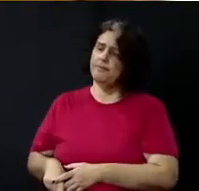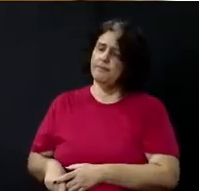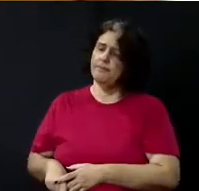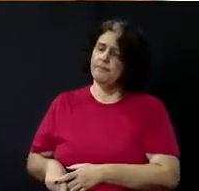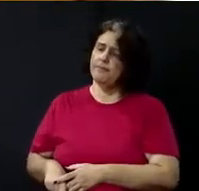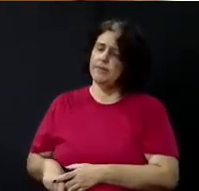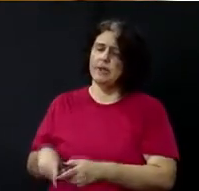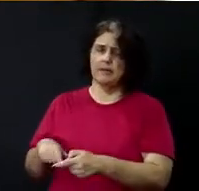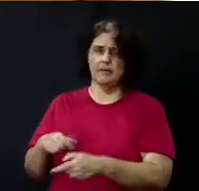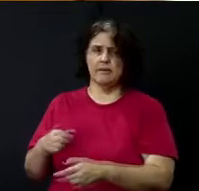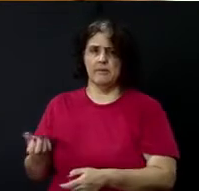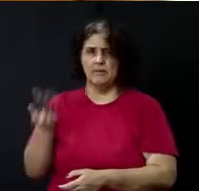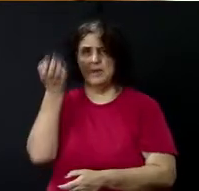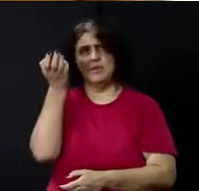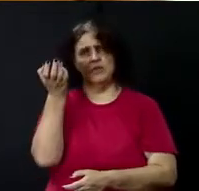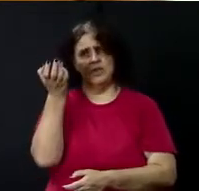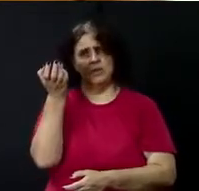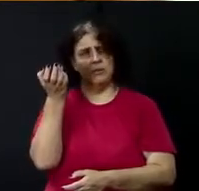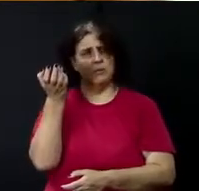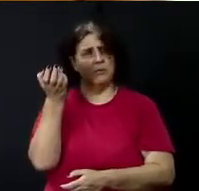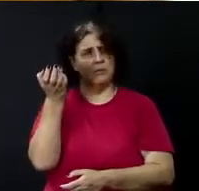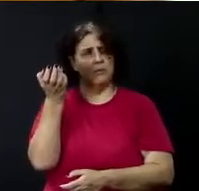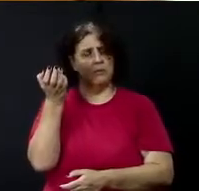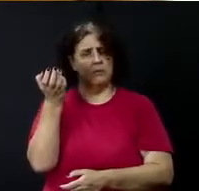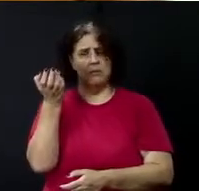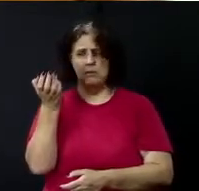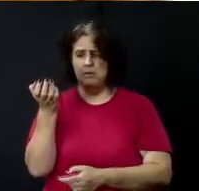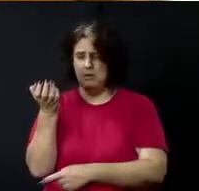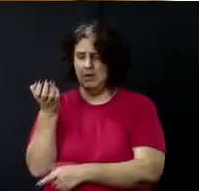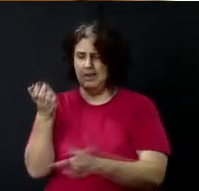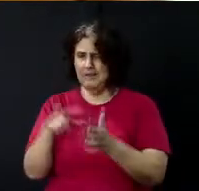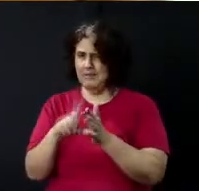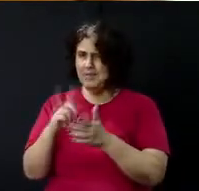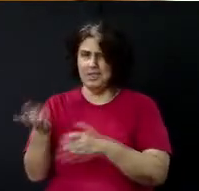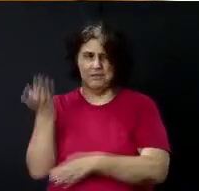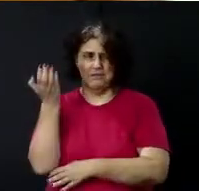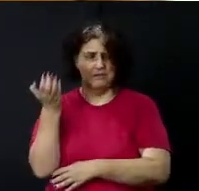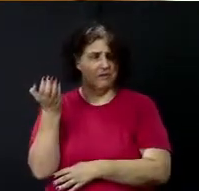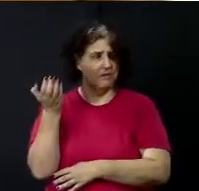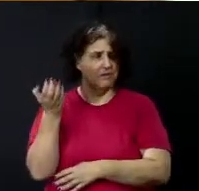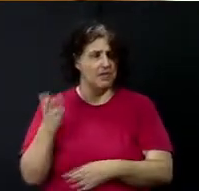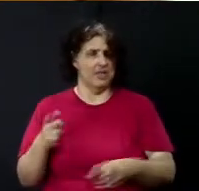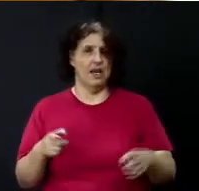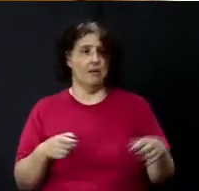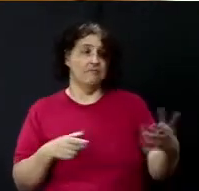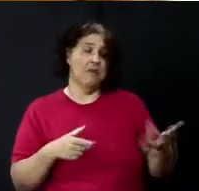mendigo? Uns dizem, acho que é. Outros dizem, olha, se